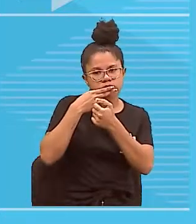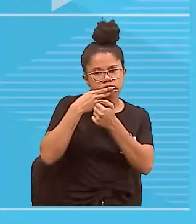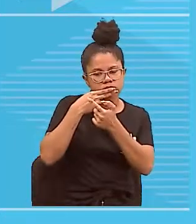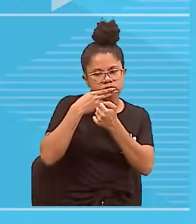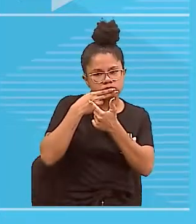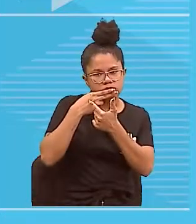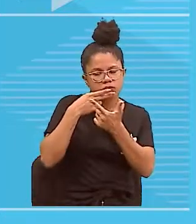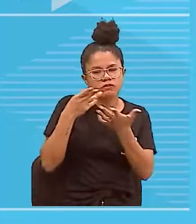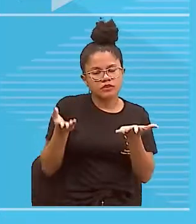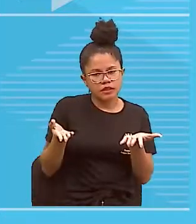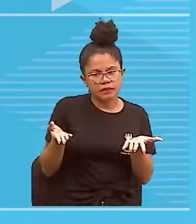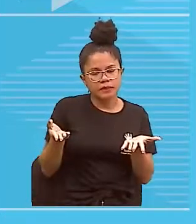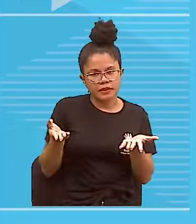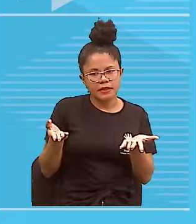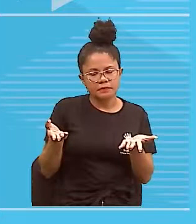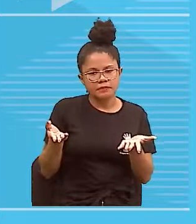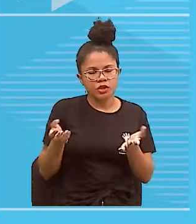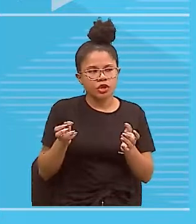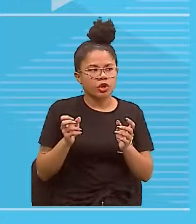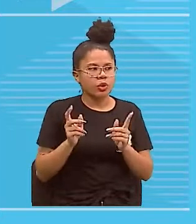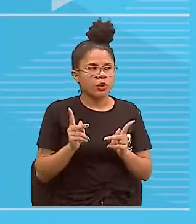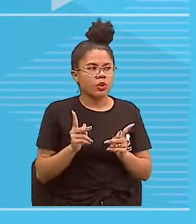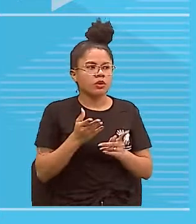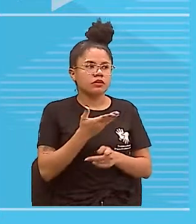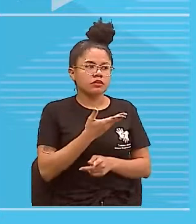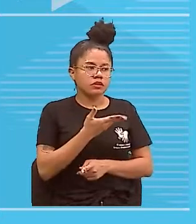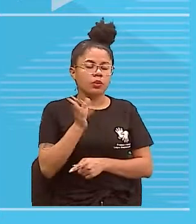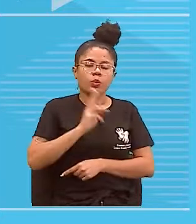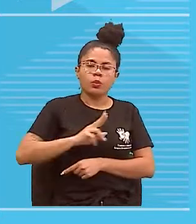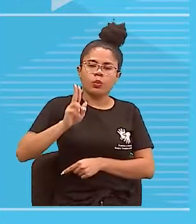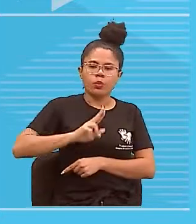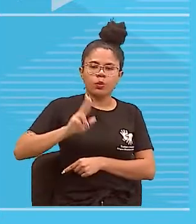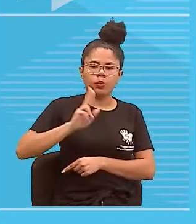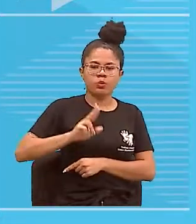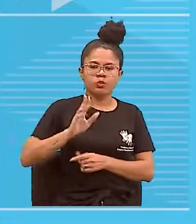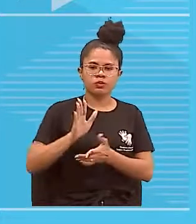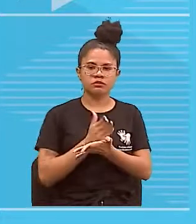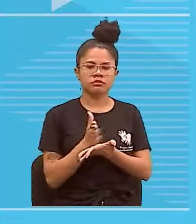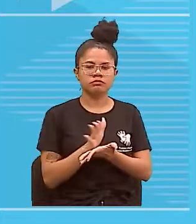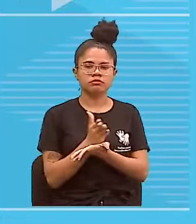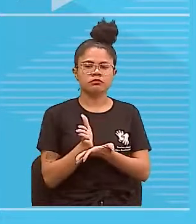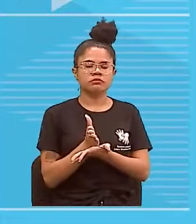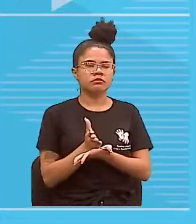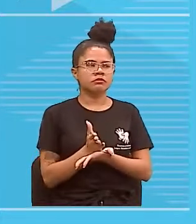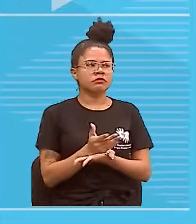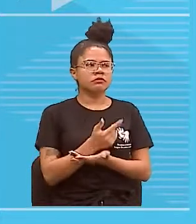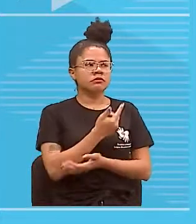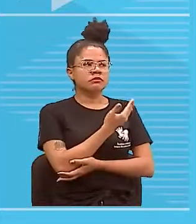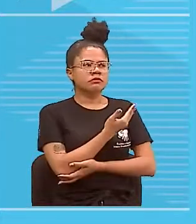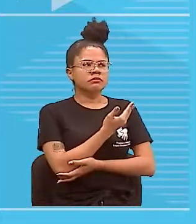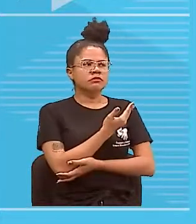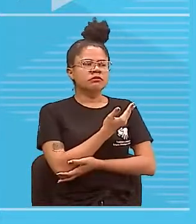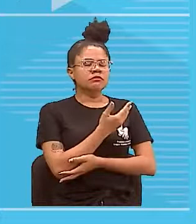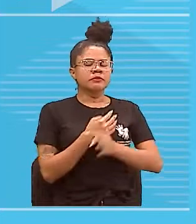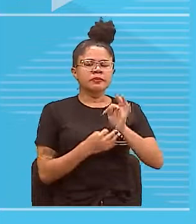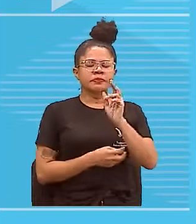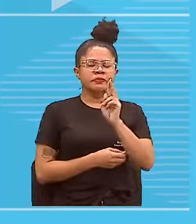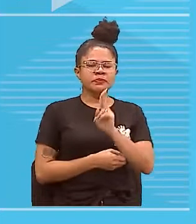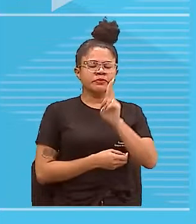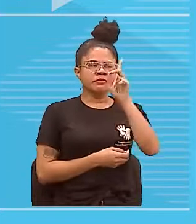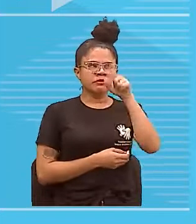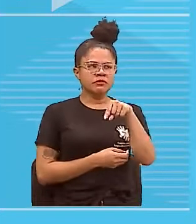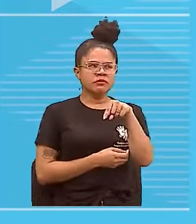né uso uns da forma de tratamento está relacionada com o público jovem lembre disso né